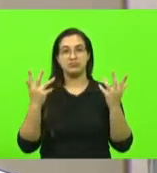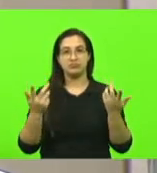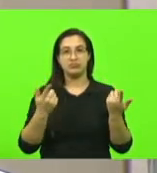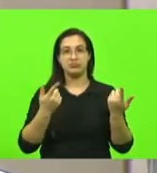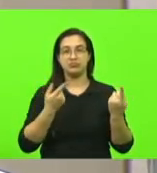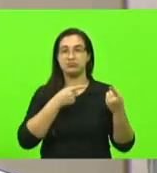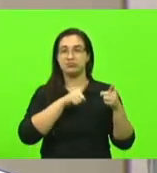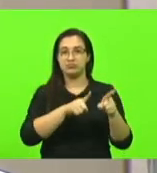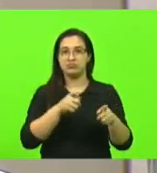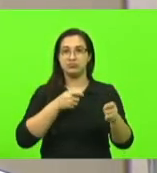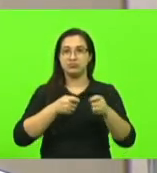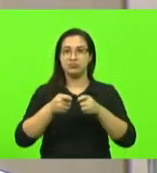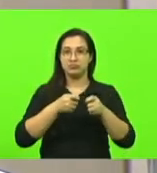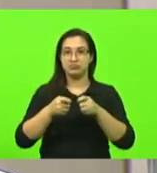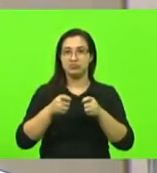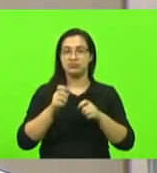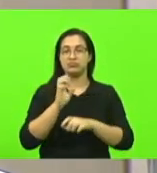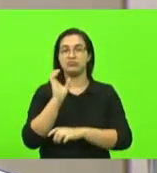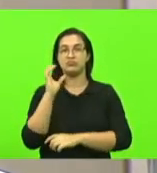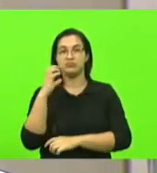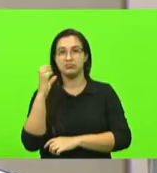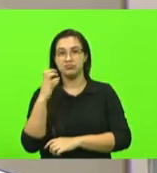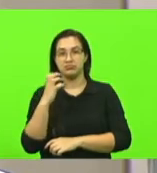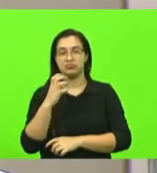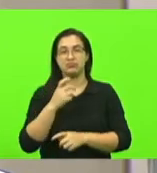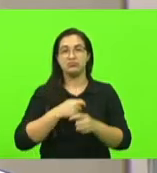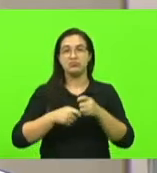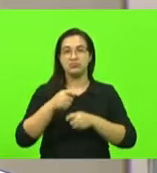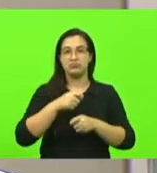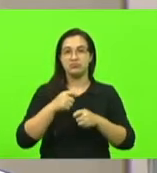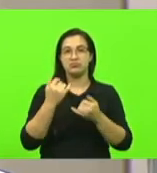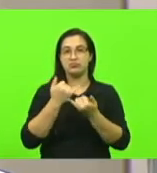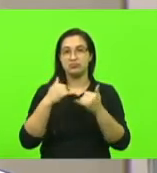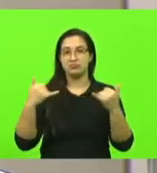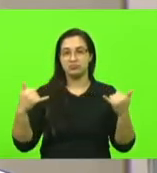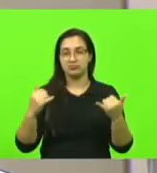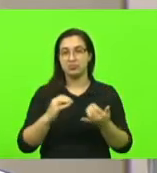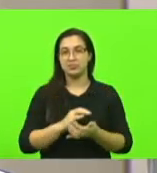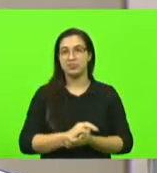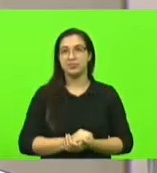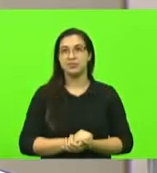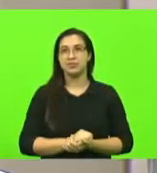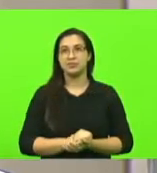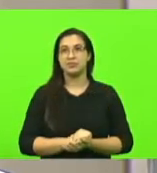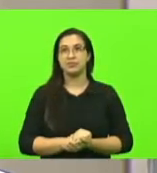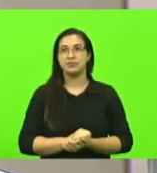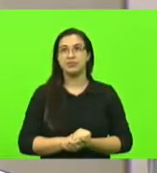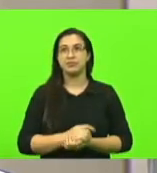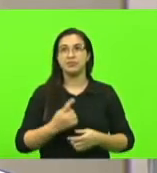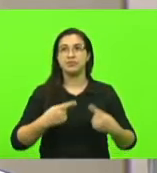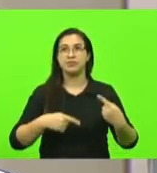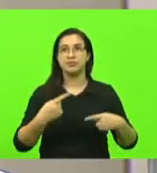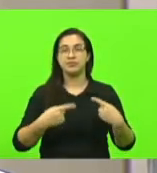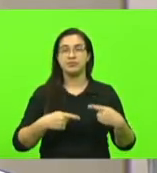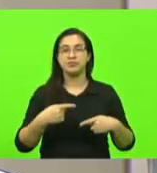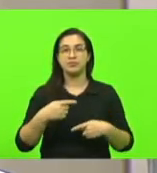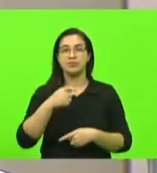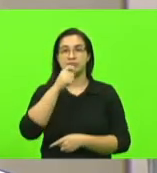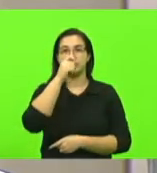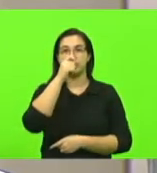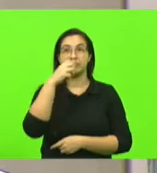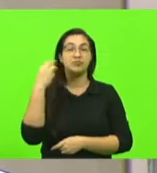Comissão de Economia, Ciência, Tecnologia, Minas e Energia. Em discussão. Senhor presidente. Para discutir, com a palavra o deputado Márcio